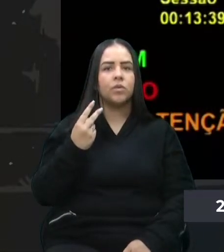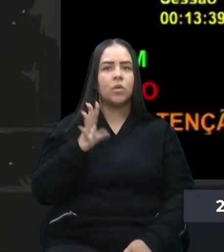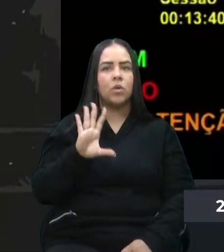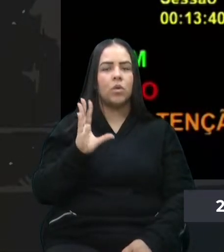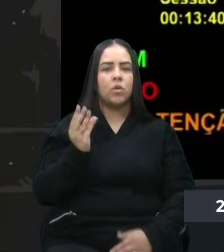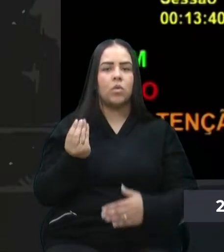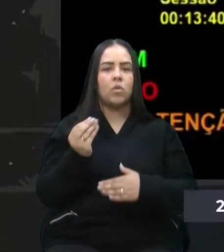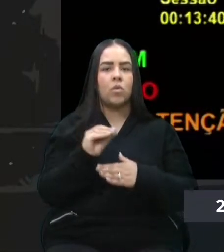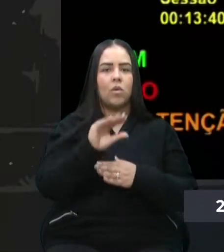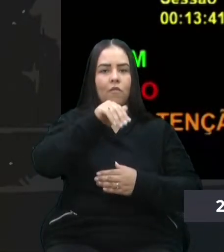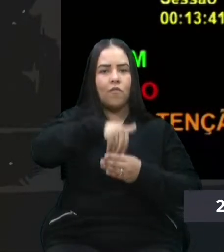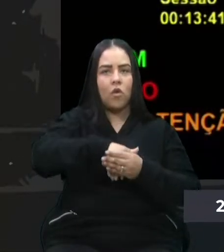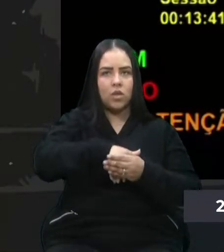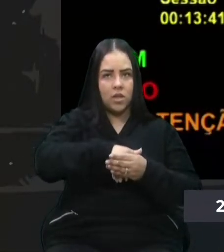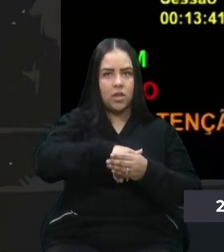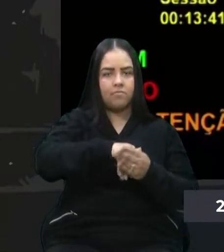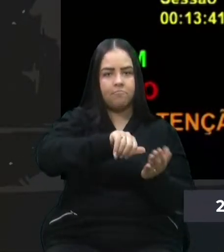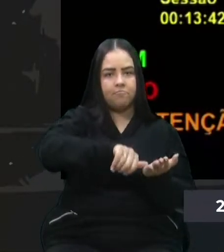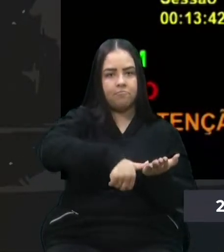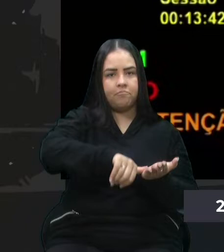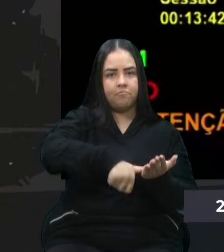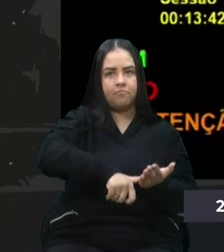seus votos.